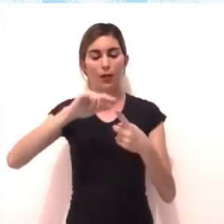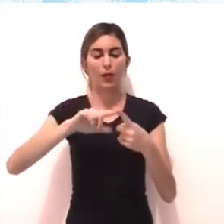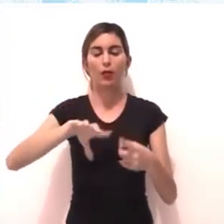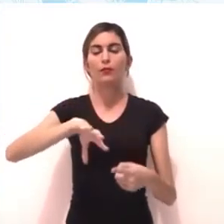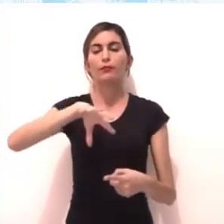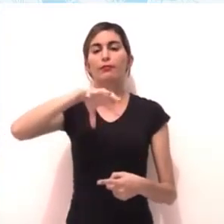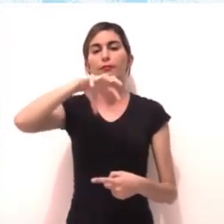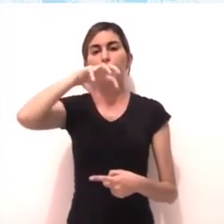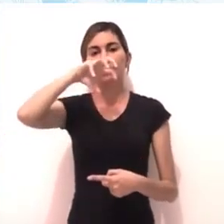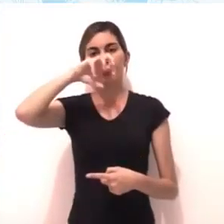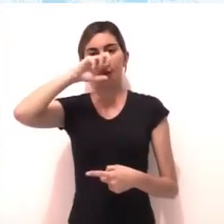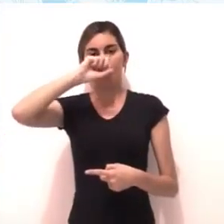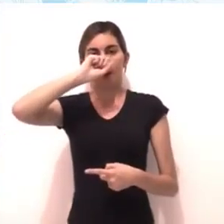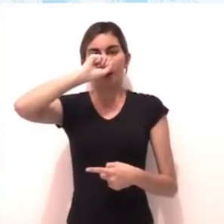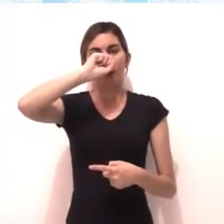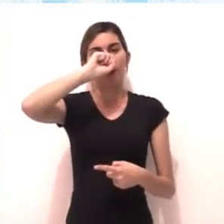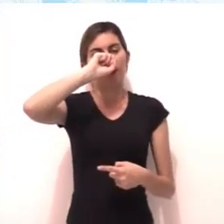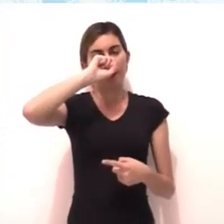Inspira,